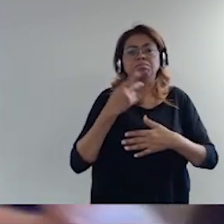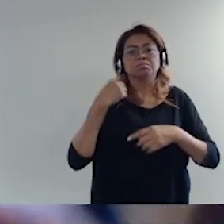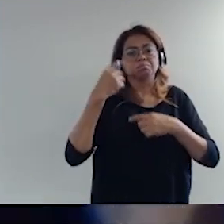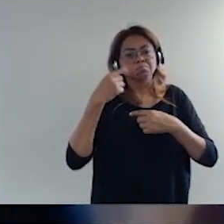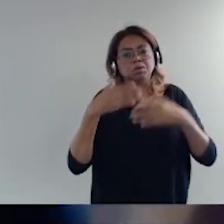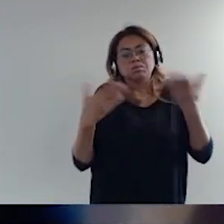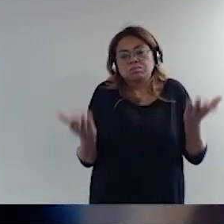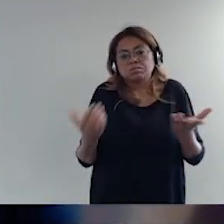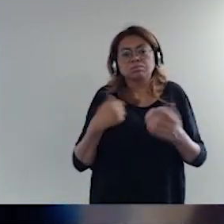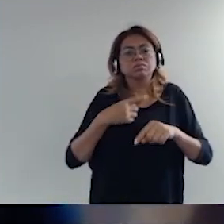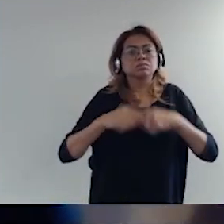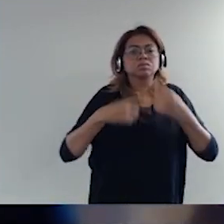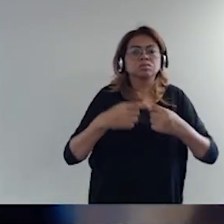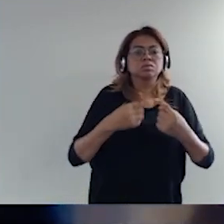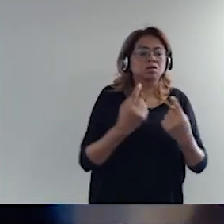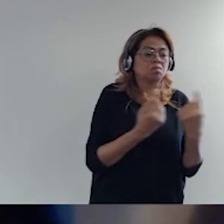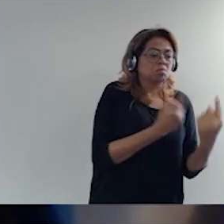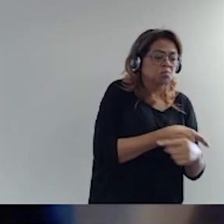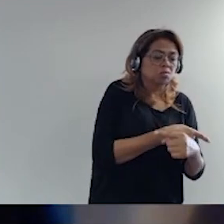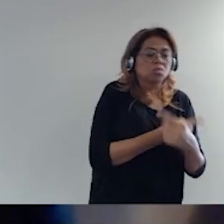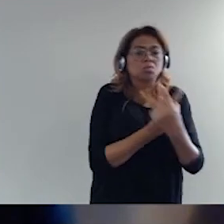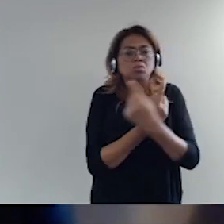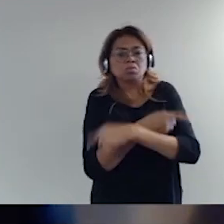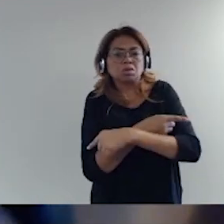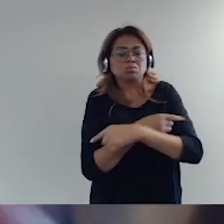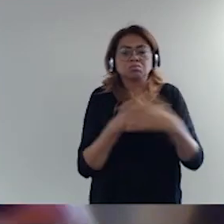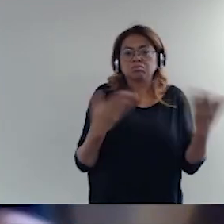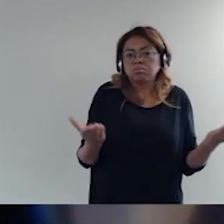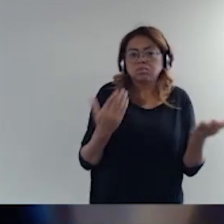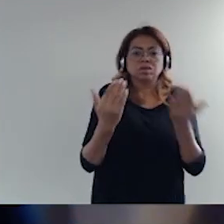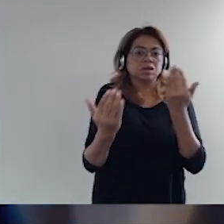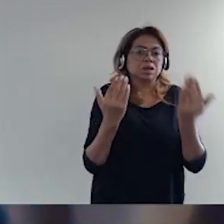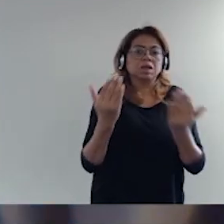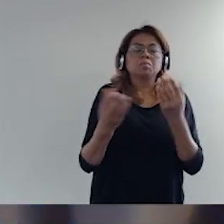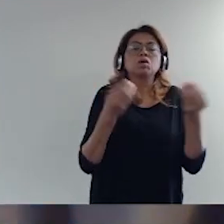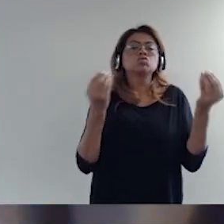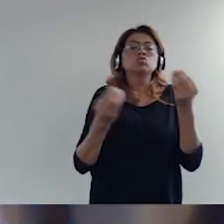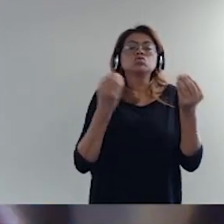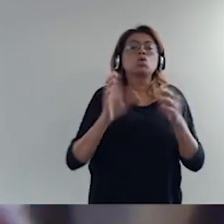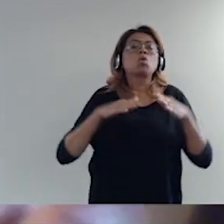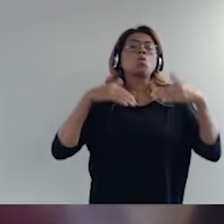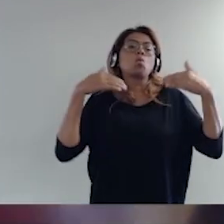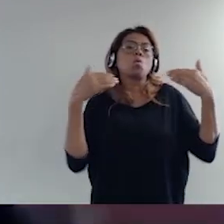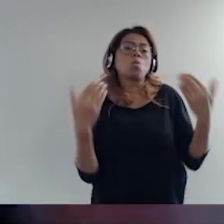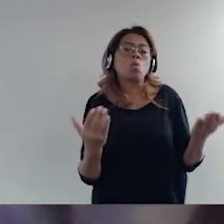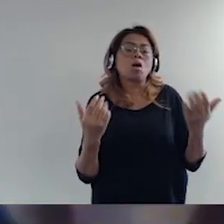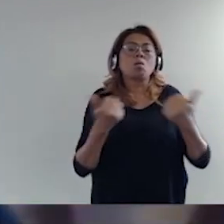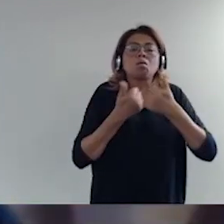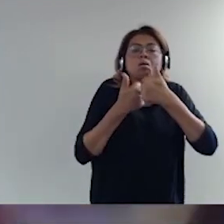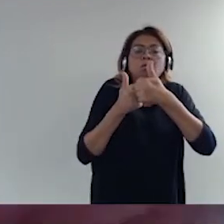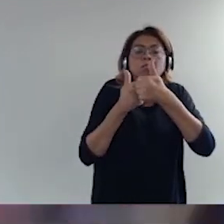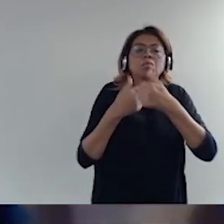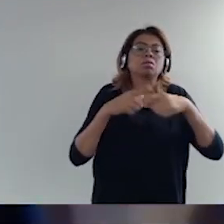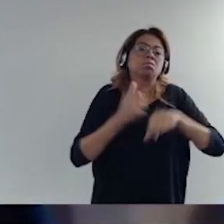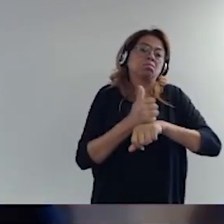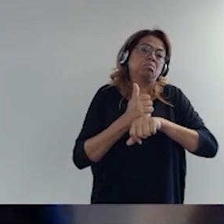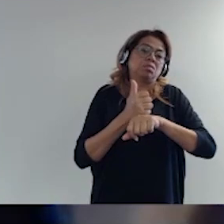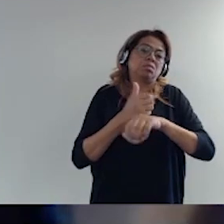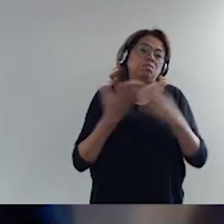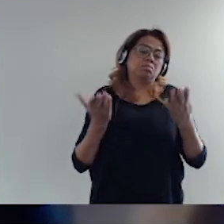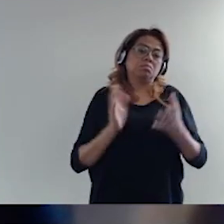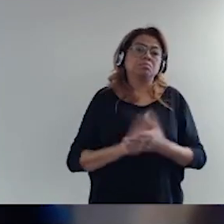um lado ou para o outro, dependendo do sabor daqueles que estão a mexer as peças no